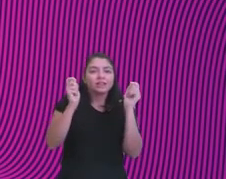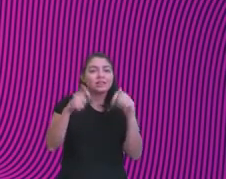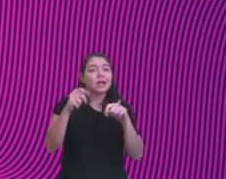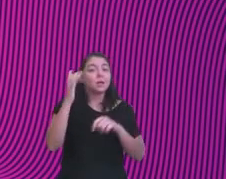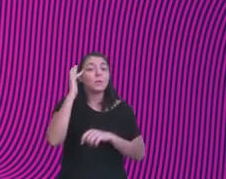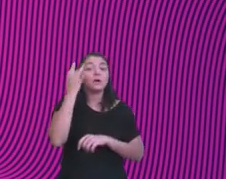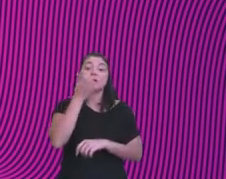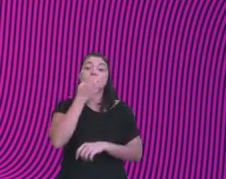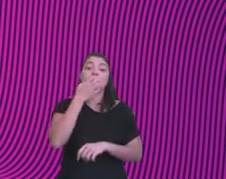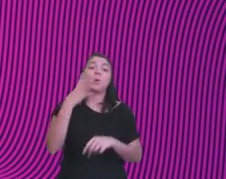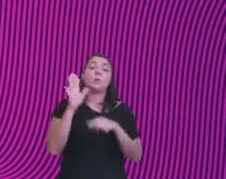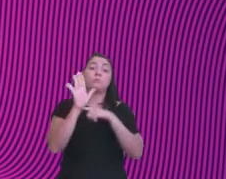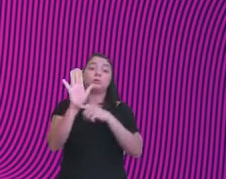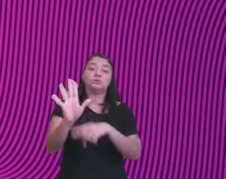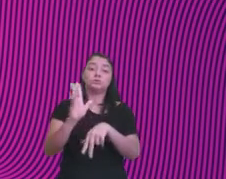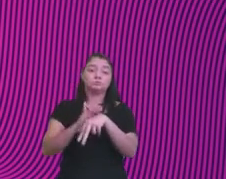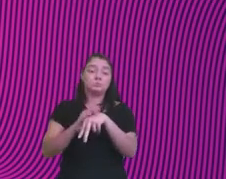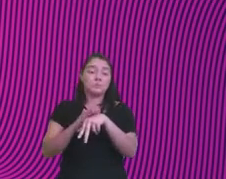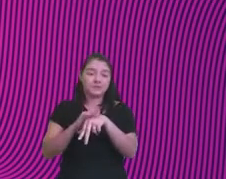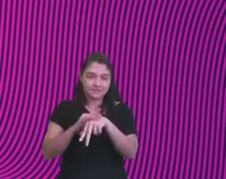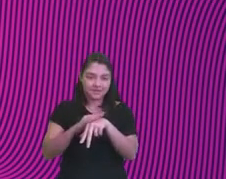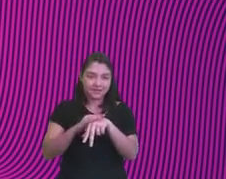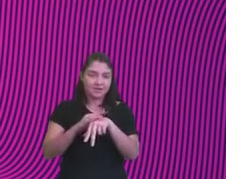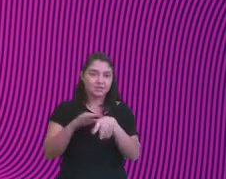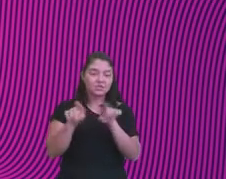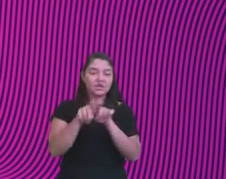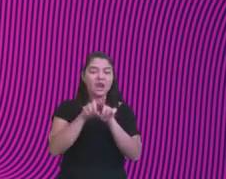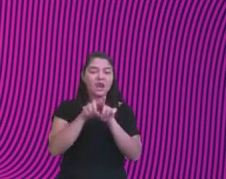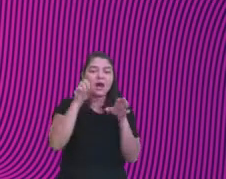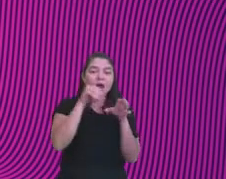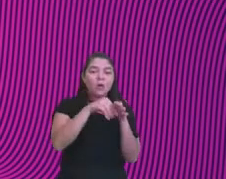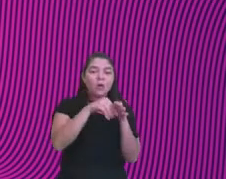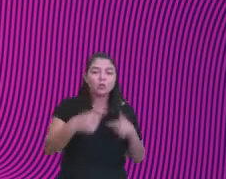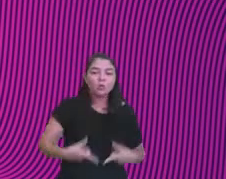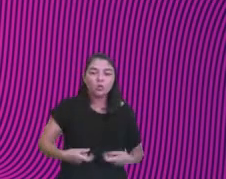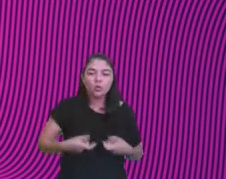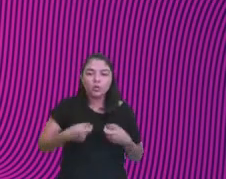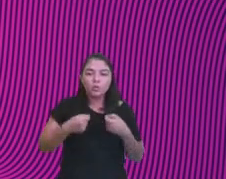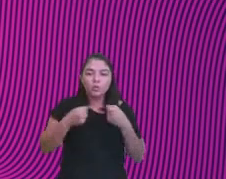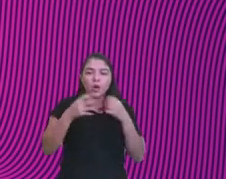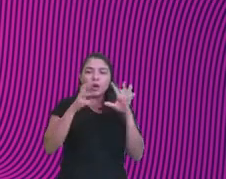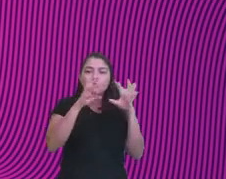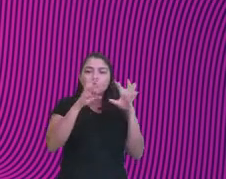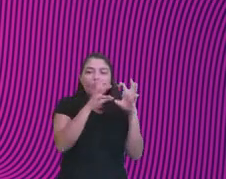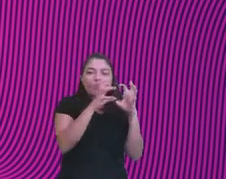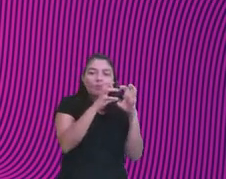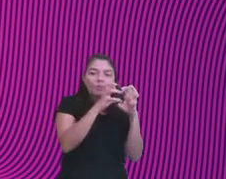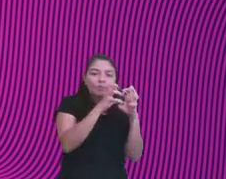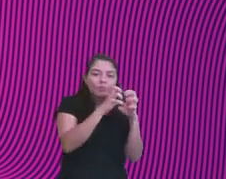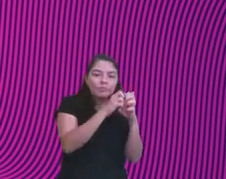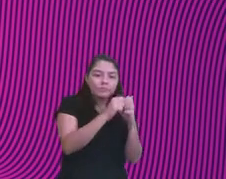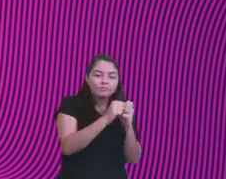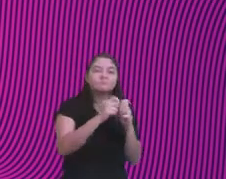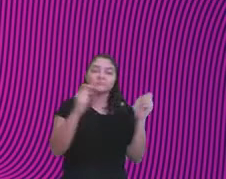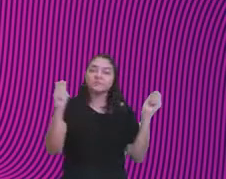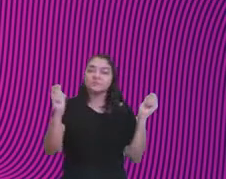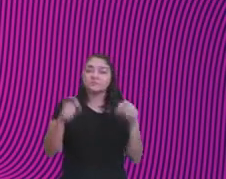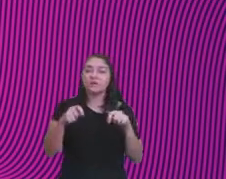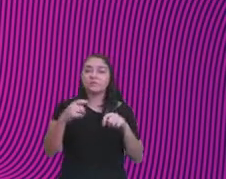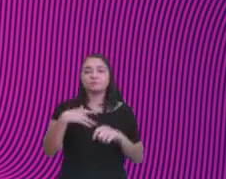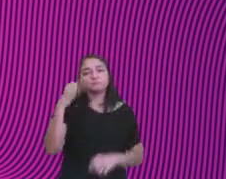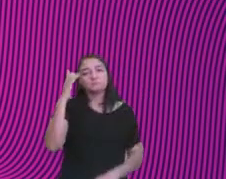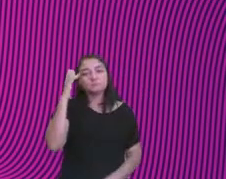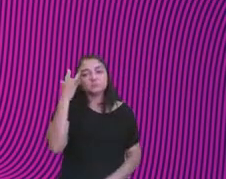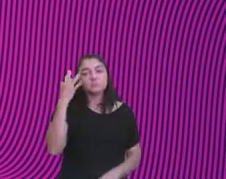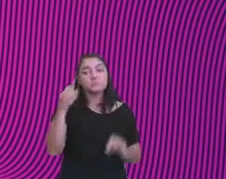muito favorável à ressecção por via robótica ou laparoscópica, e o que eu